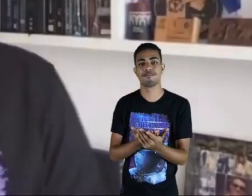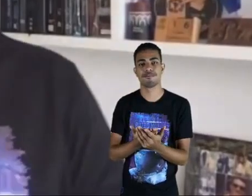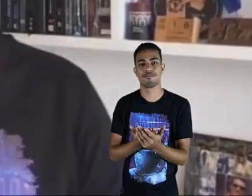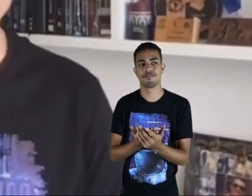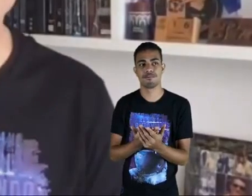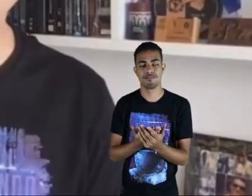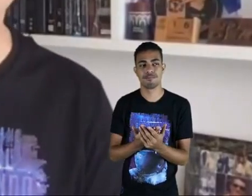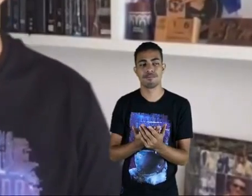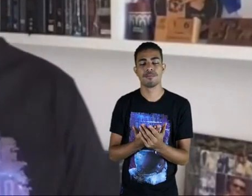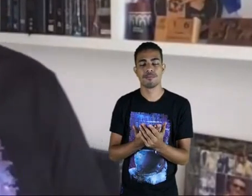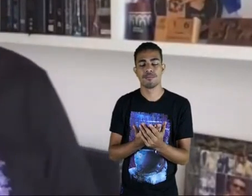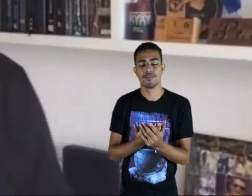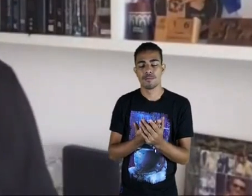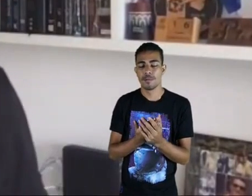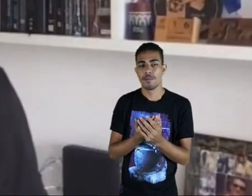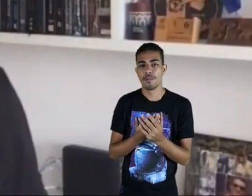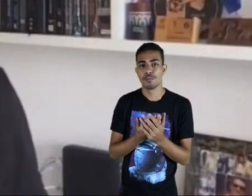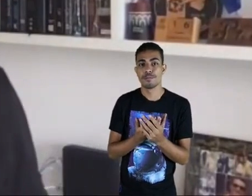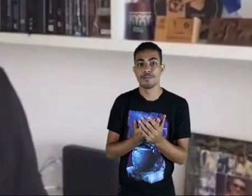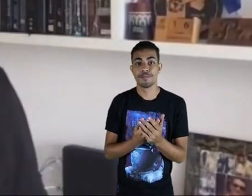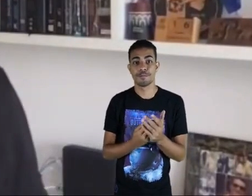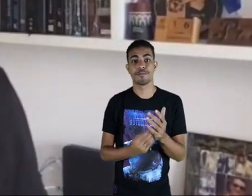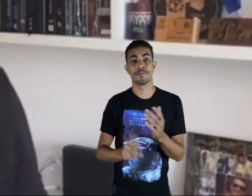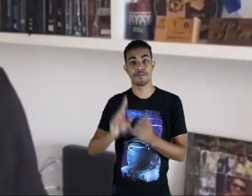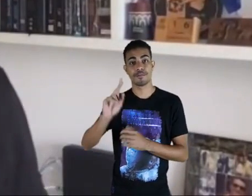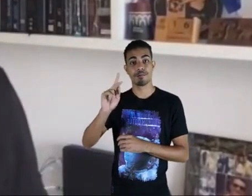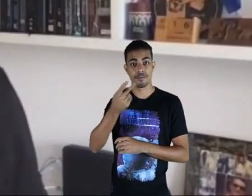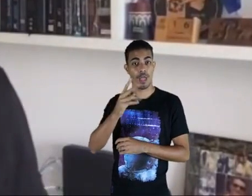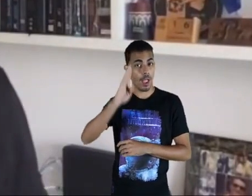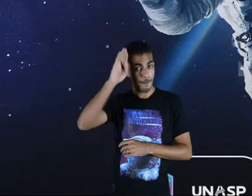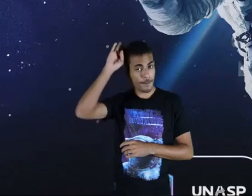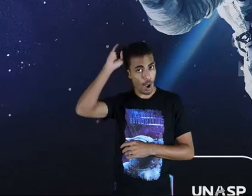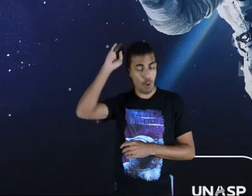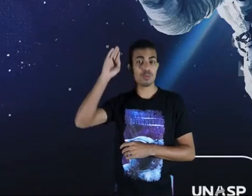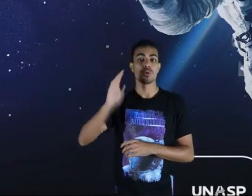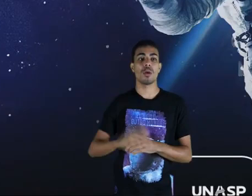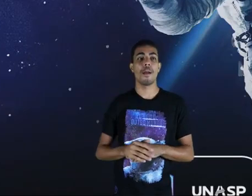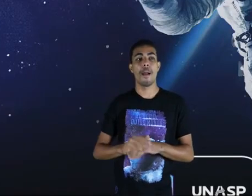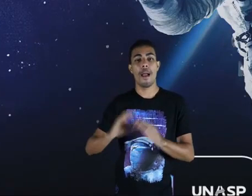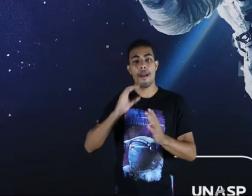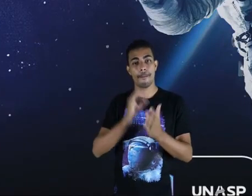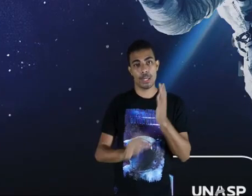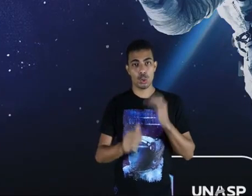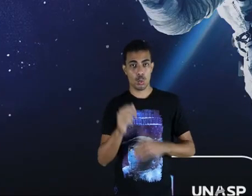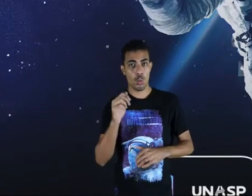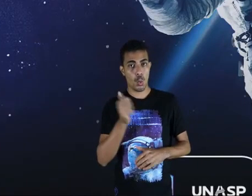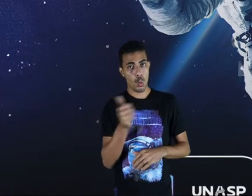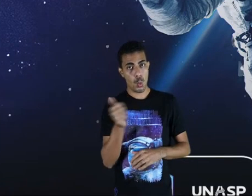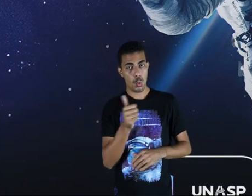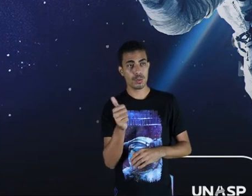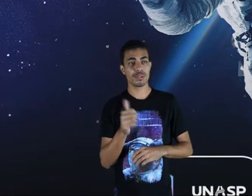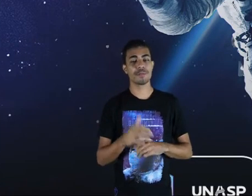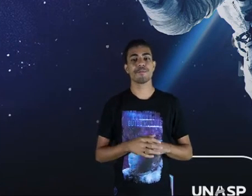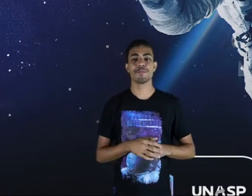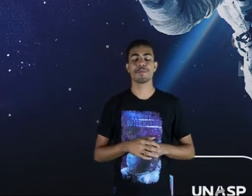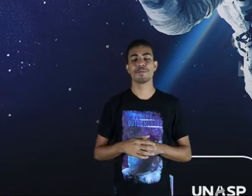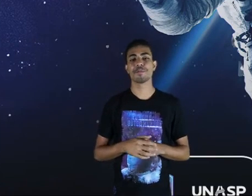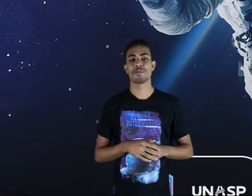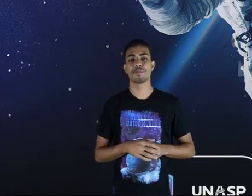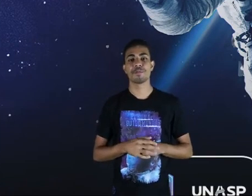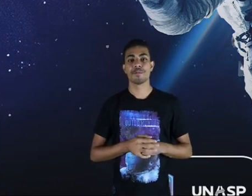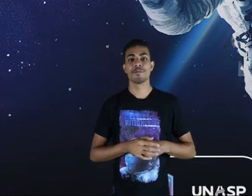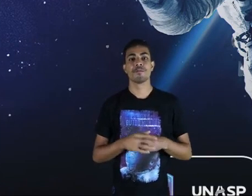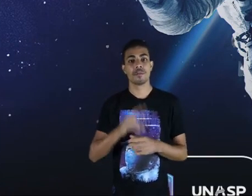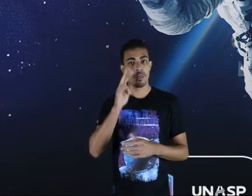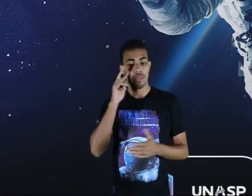então abrir nossas Bíblias em Hebreus, capítulo 11, e de maneira especial nós vamos